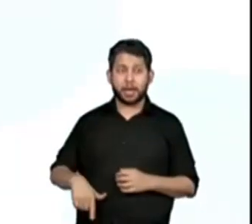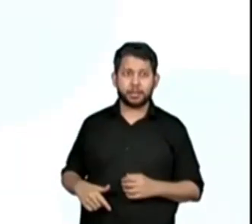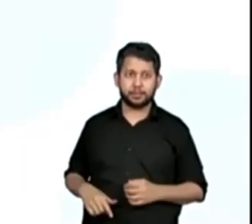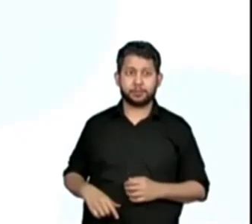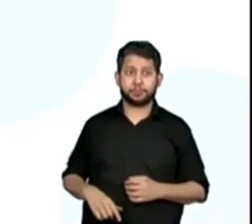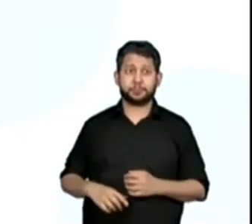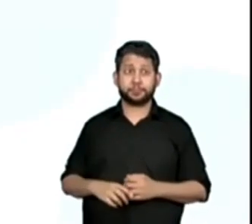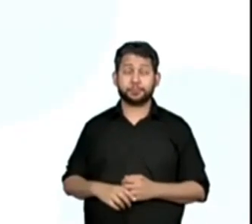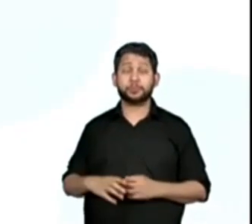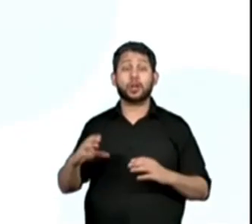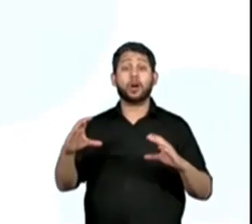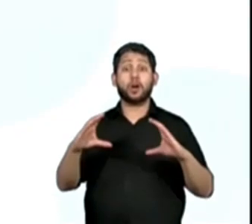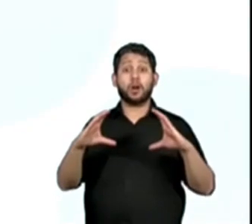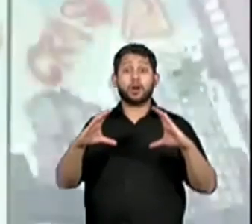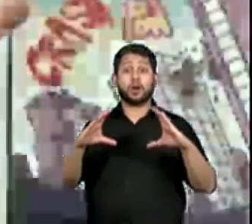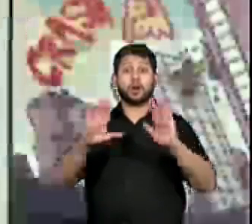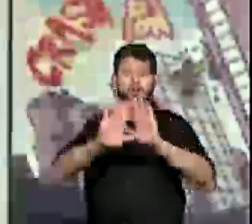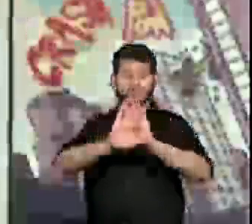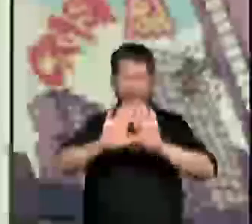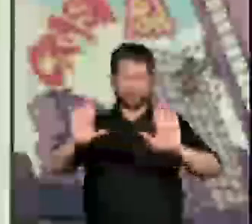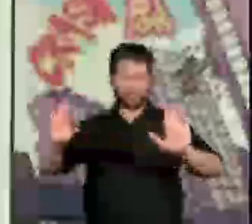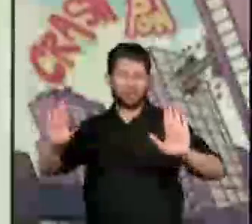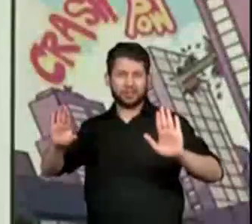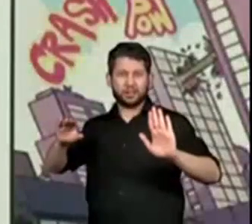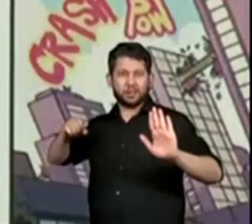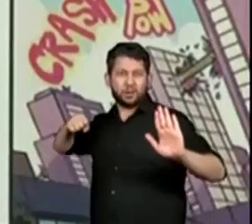eu tenho mais uma onomatopeia.